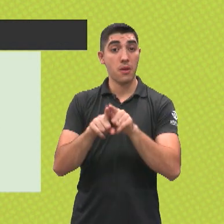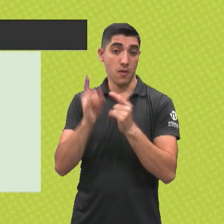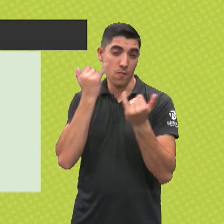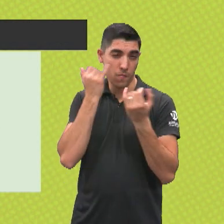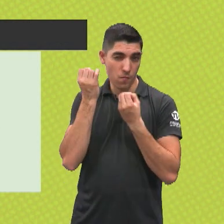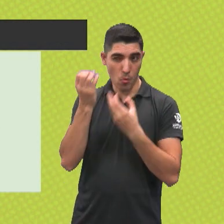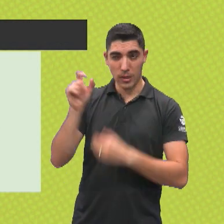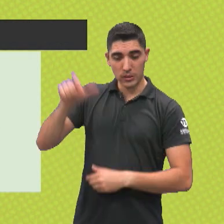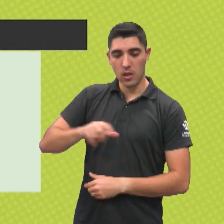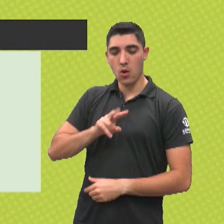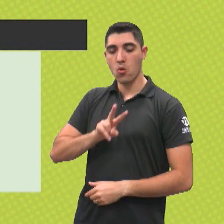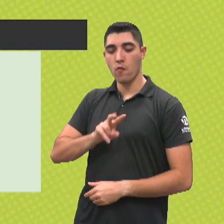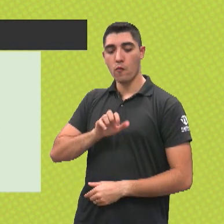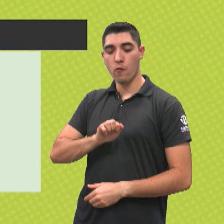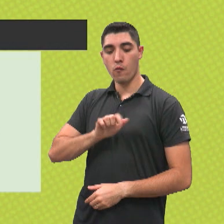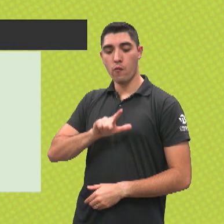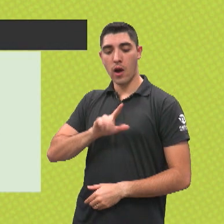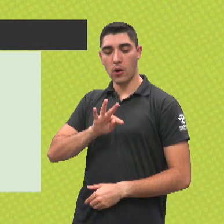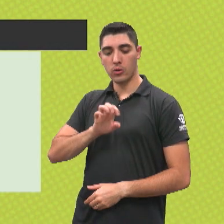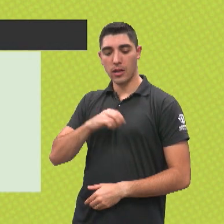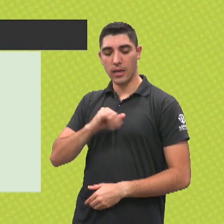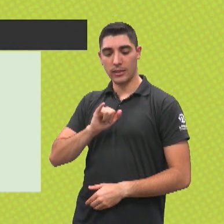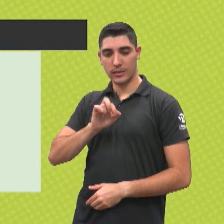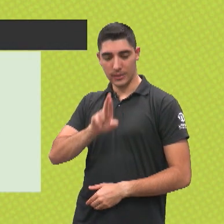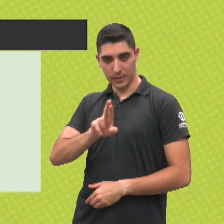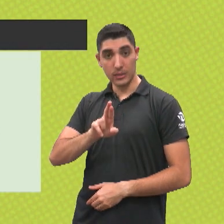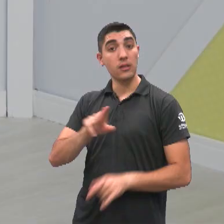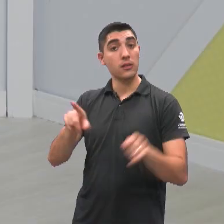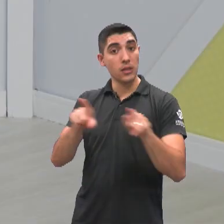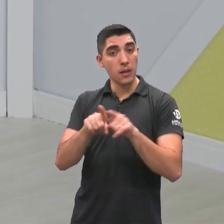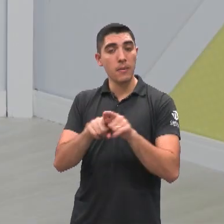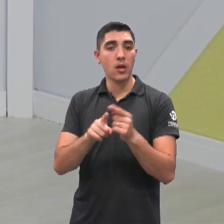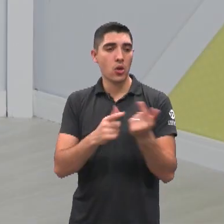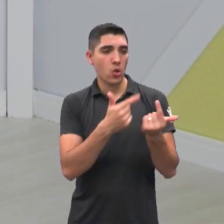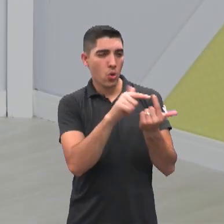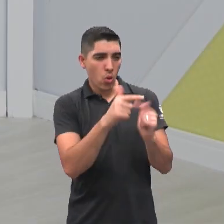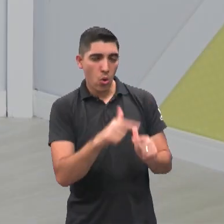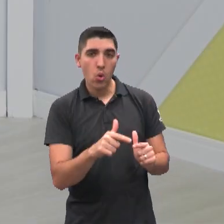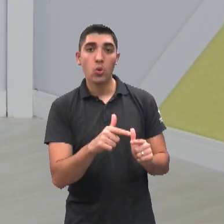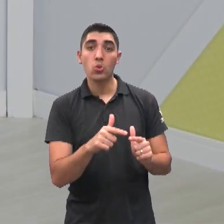Valtencir Vicente, participaram do jogo treino. Aqueles atletas que a gente já falou aqui, que